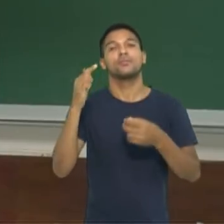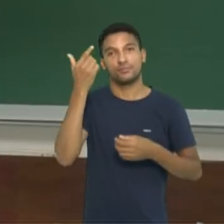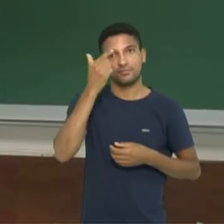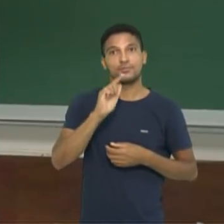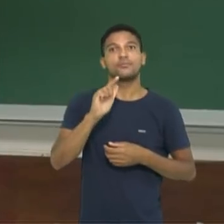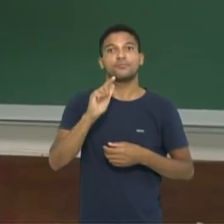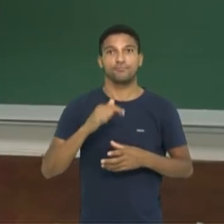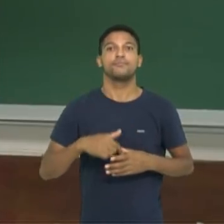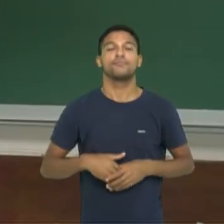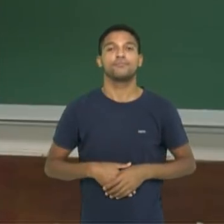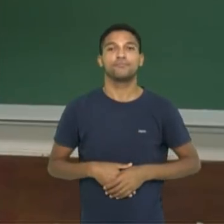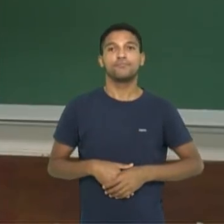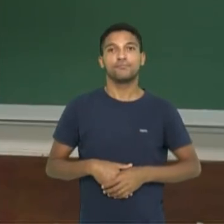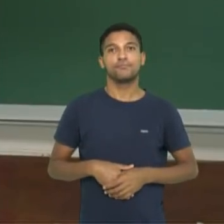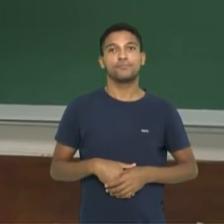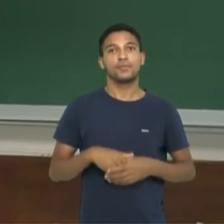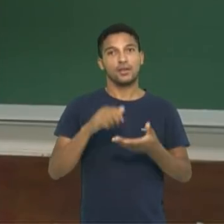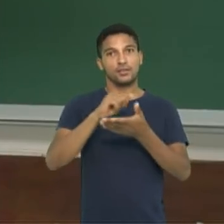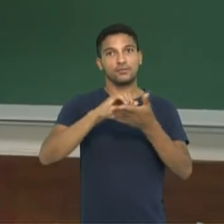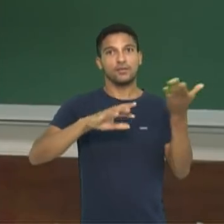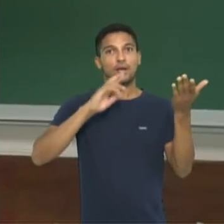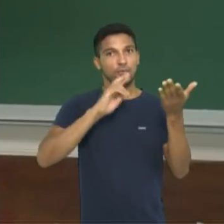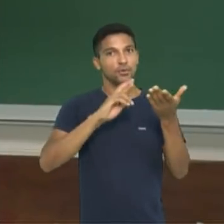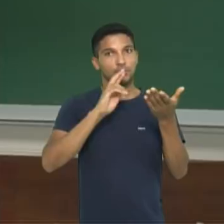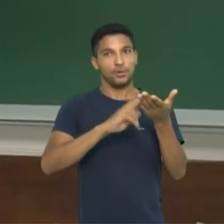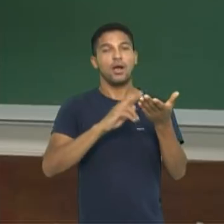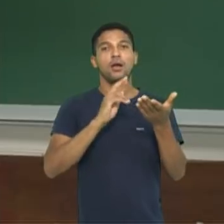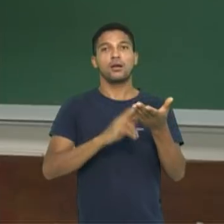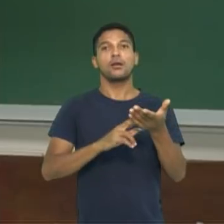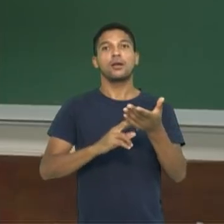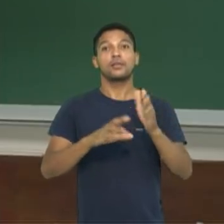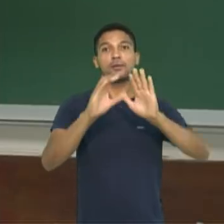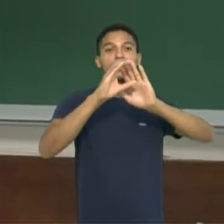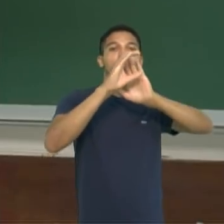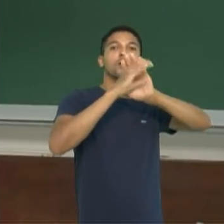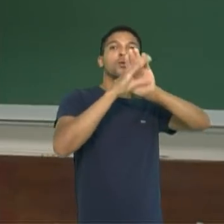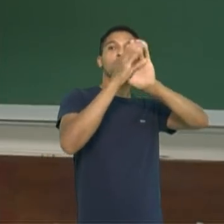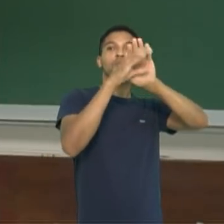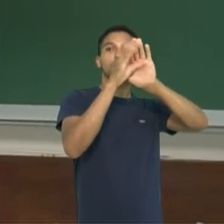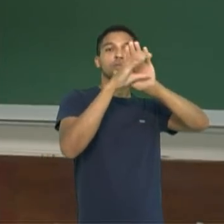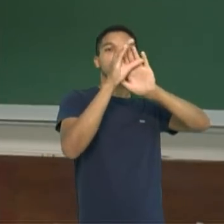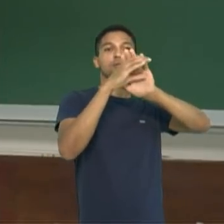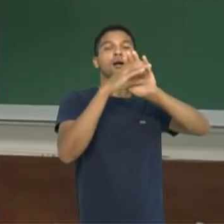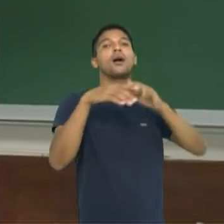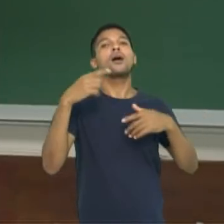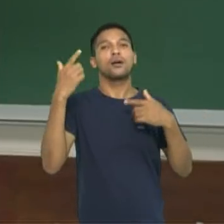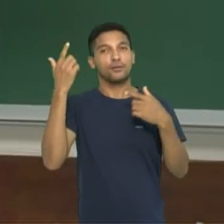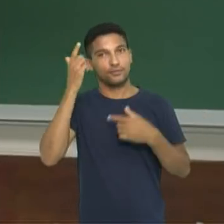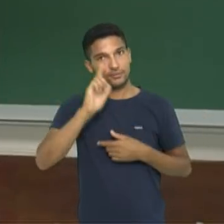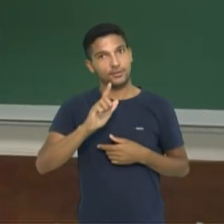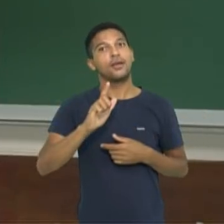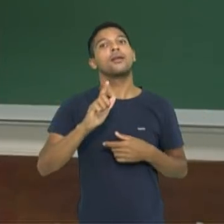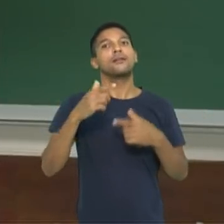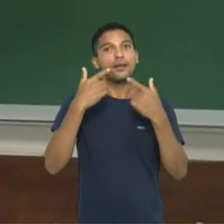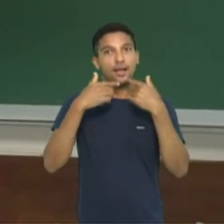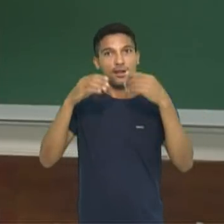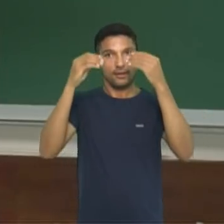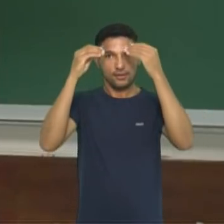se apropriar desses conceitos, dentro da nossa norma gramatical ali, de linguística, de língua